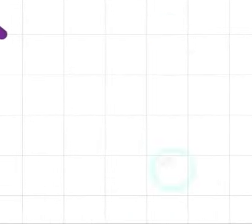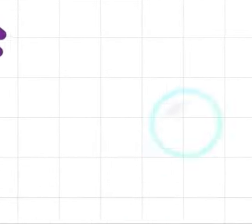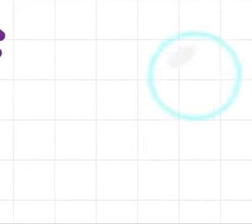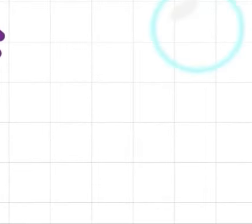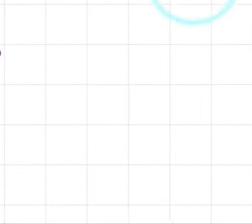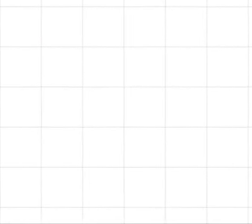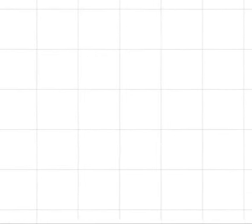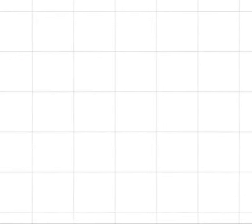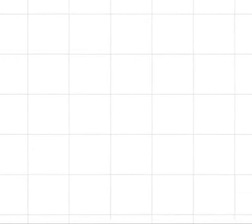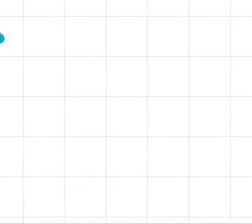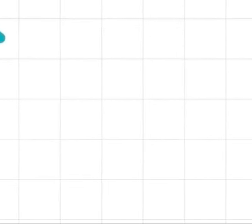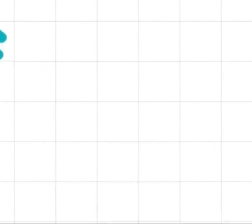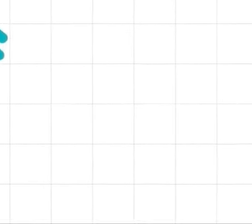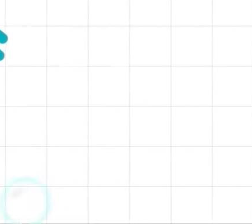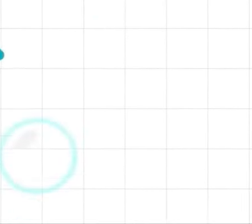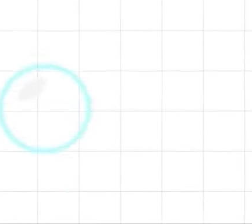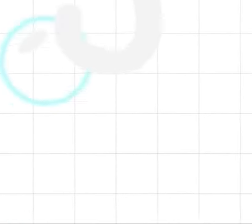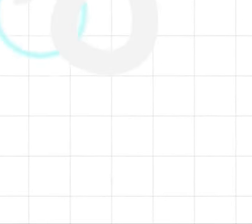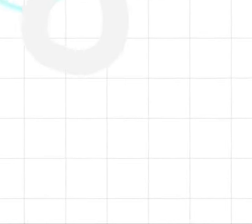C